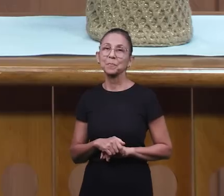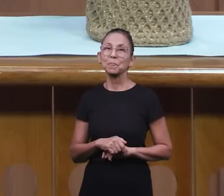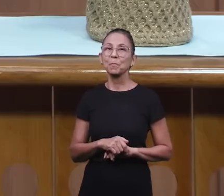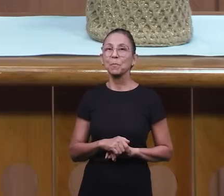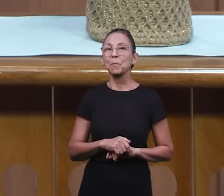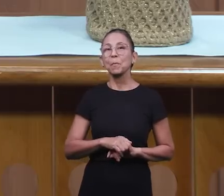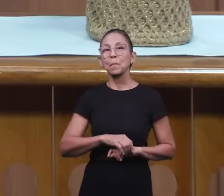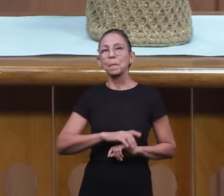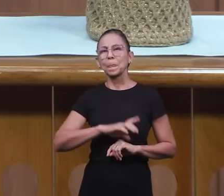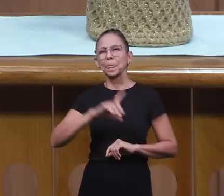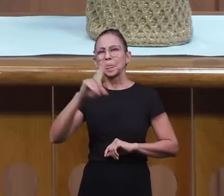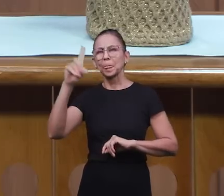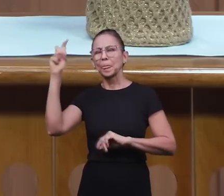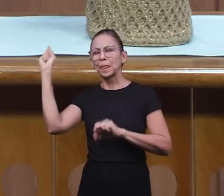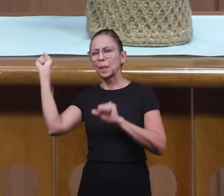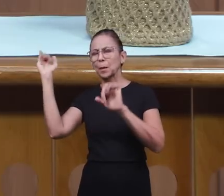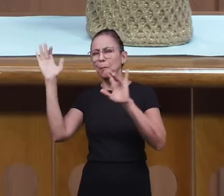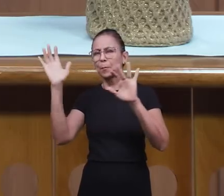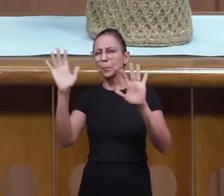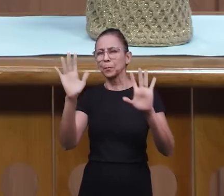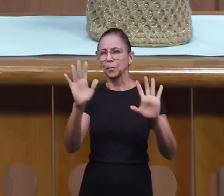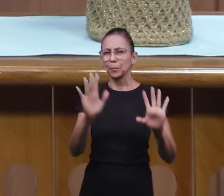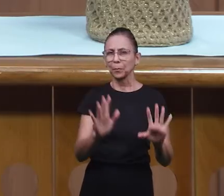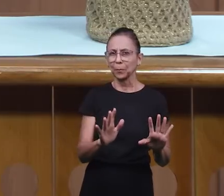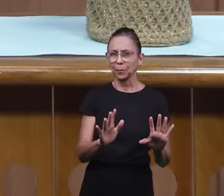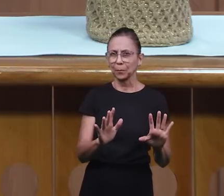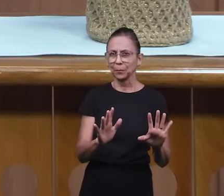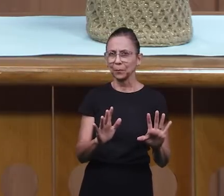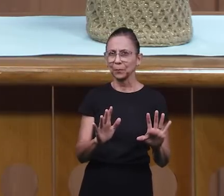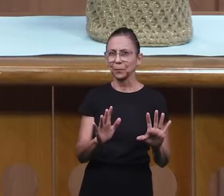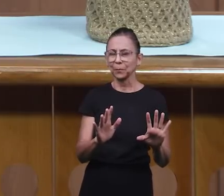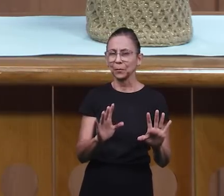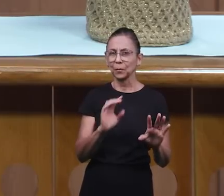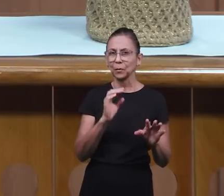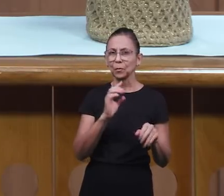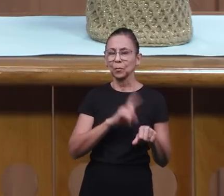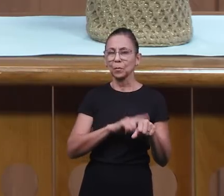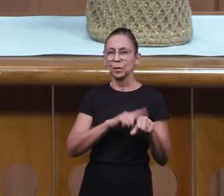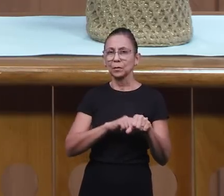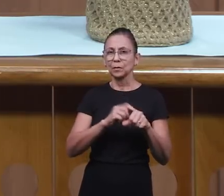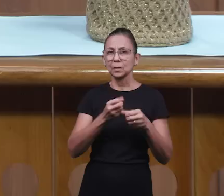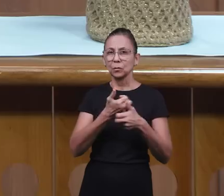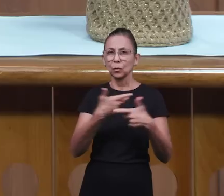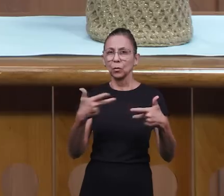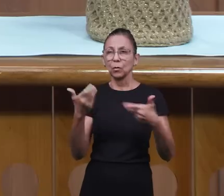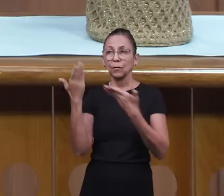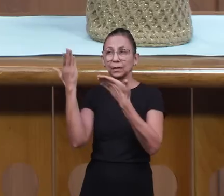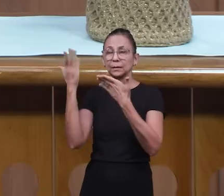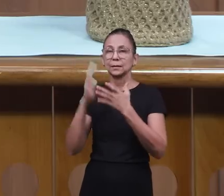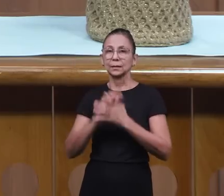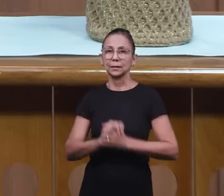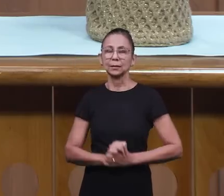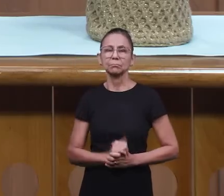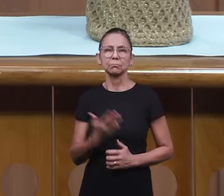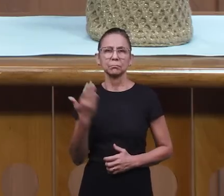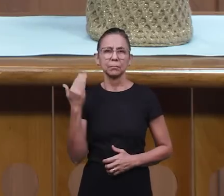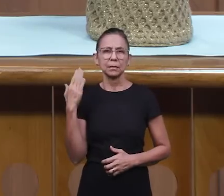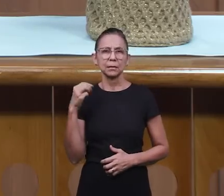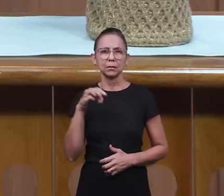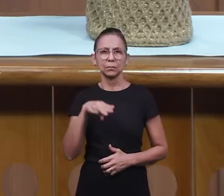as bênçãos advindas das mãos de Deus. E nos dias do profeta Miqueias, essa ideia estava